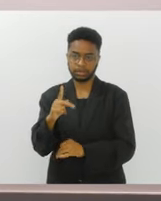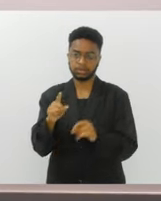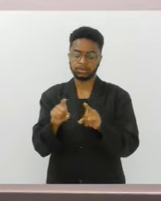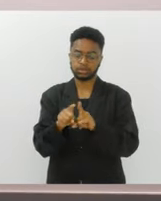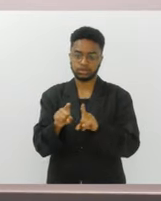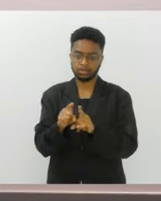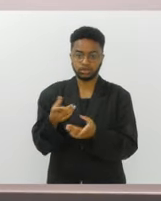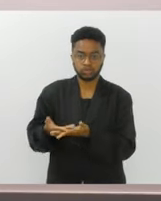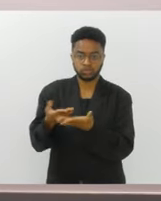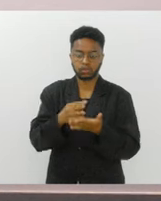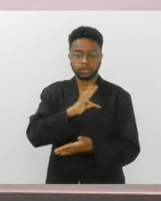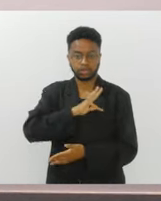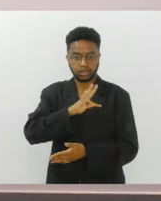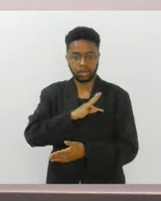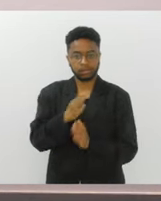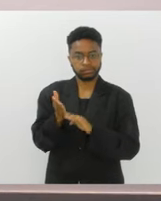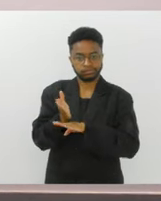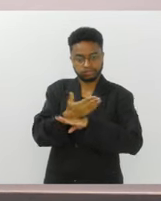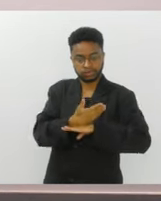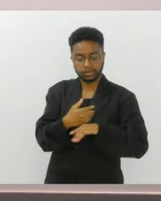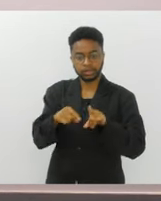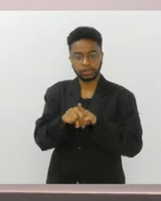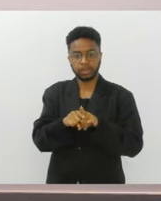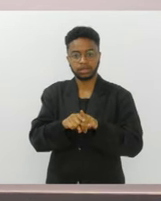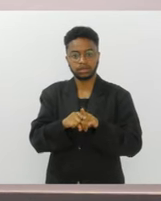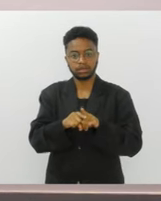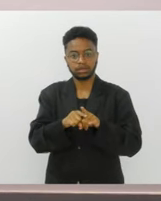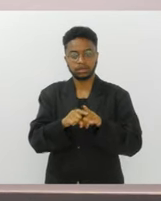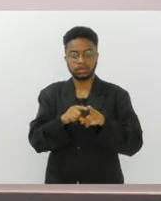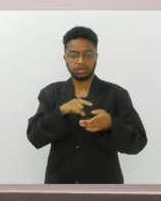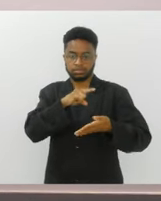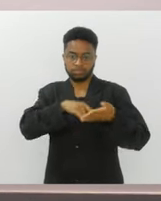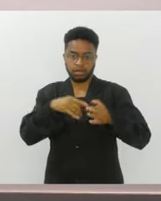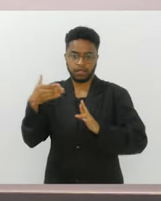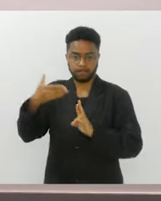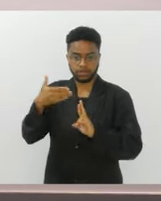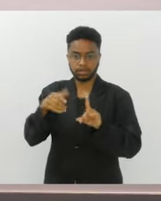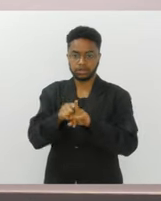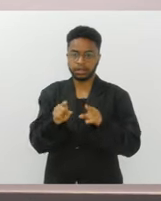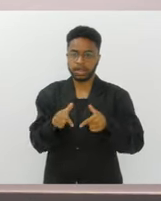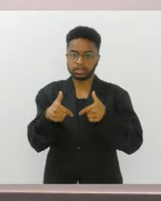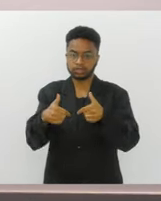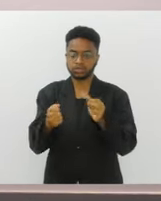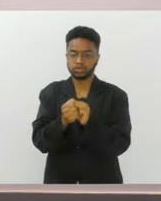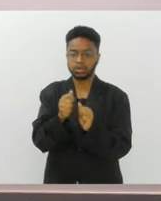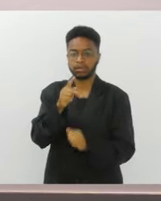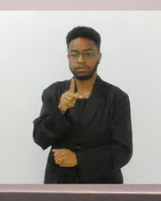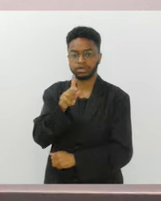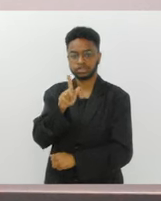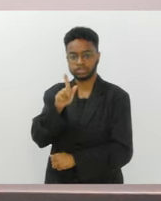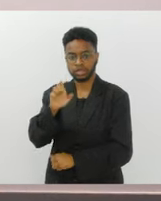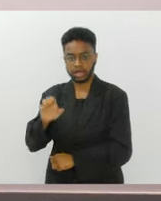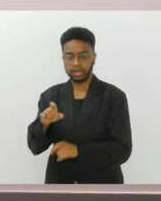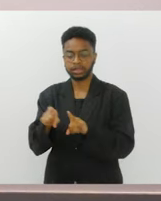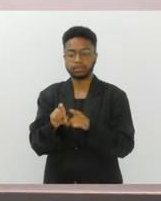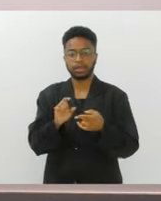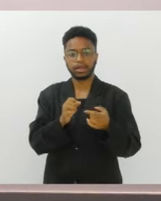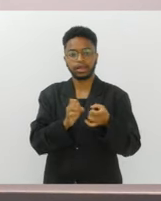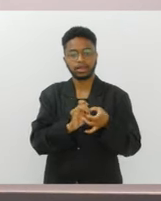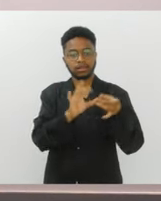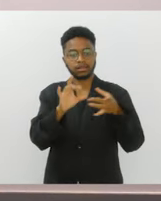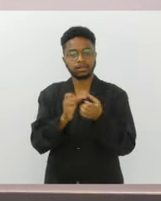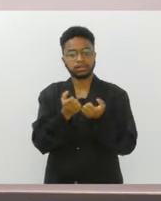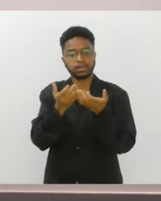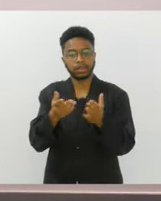Preliminar, termo de referência e, numa ação conjunta com a PGE, a liberação de pareceres de maneira mais